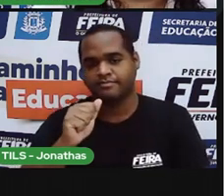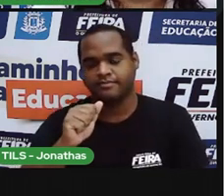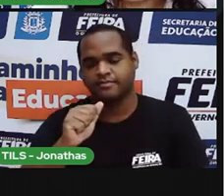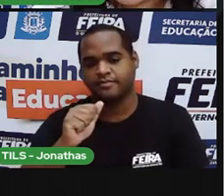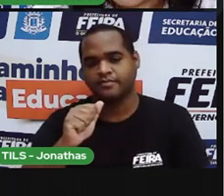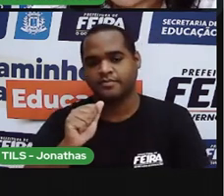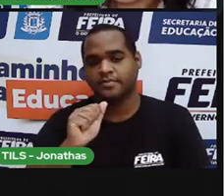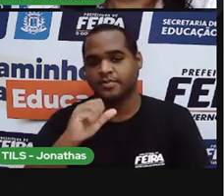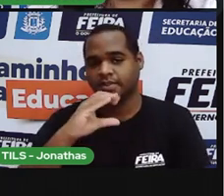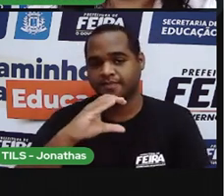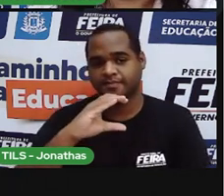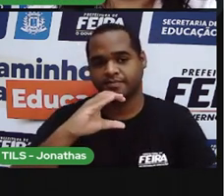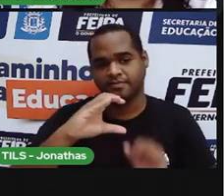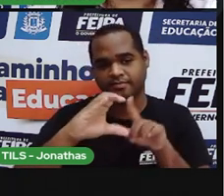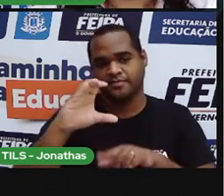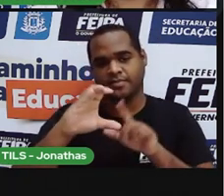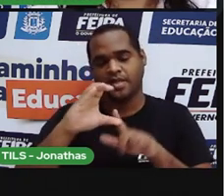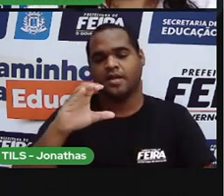a letrinha C.